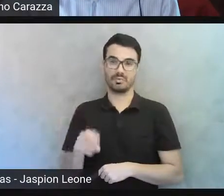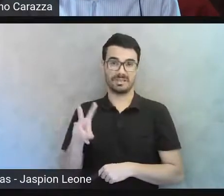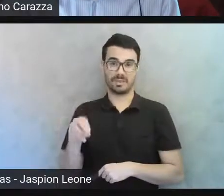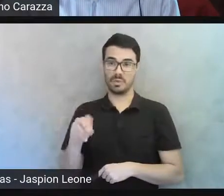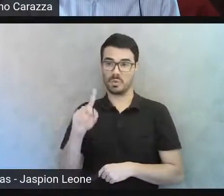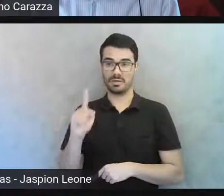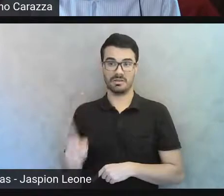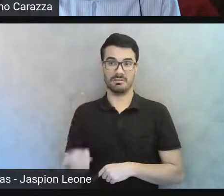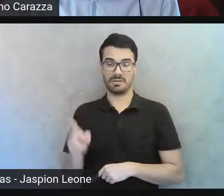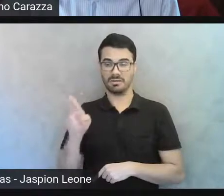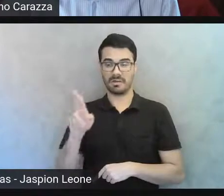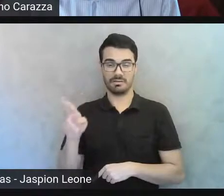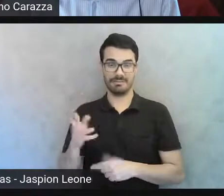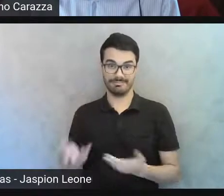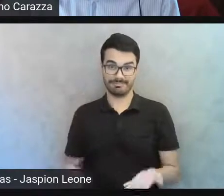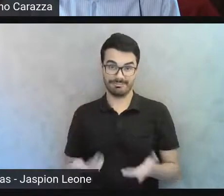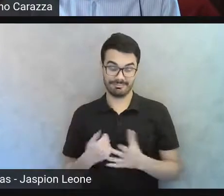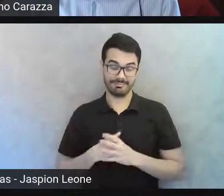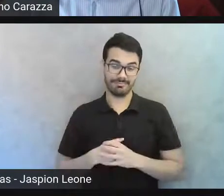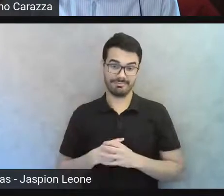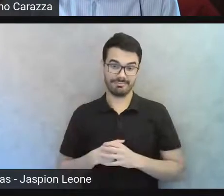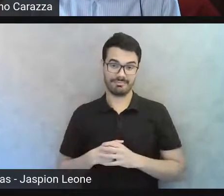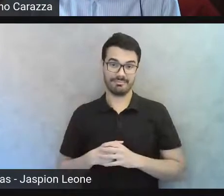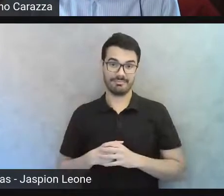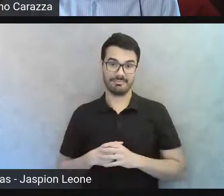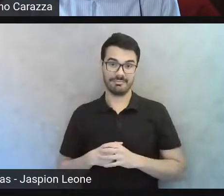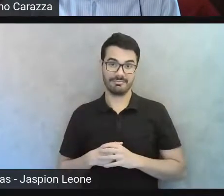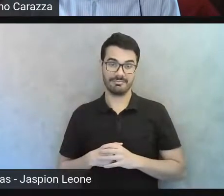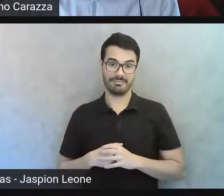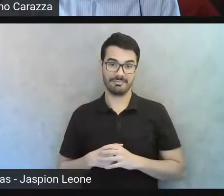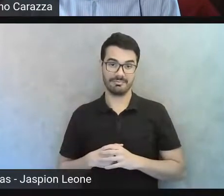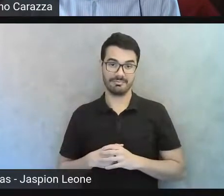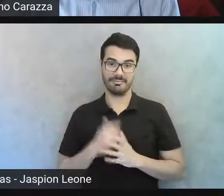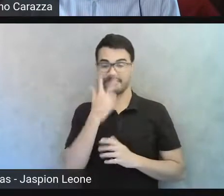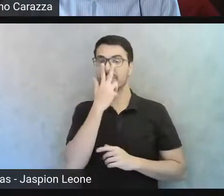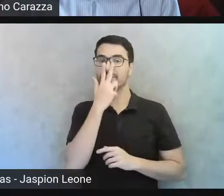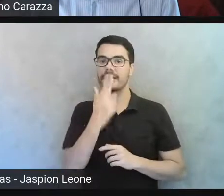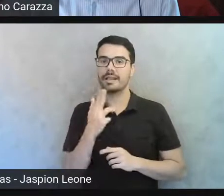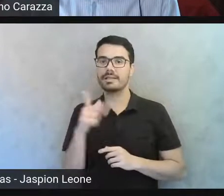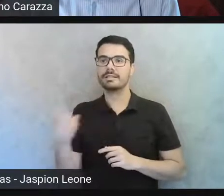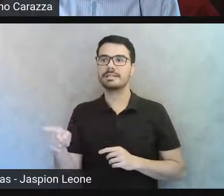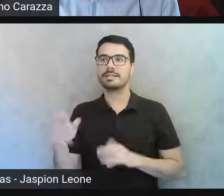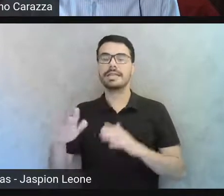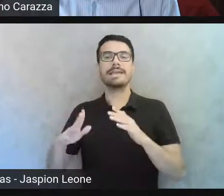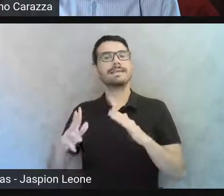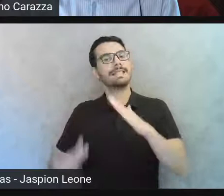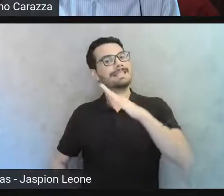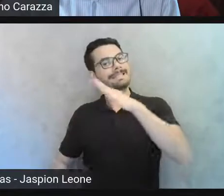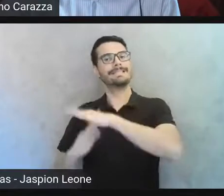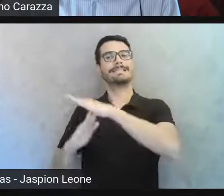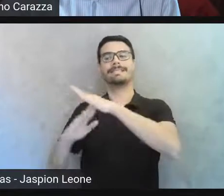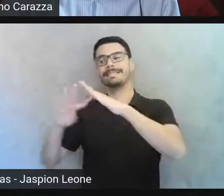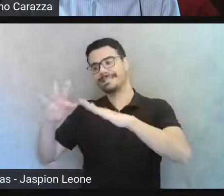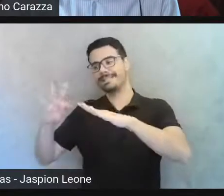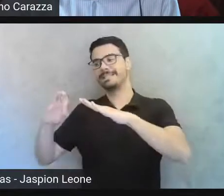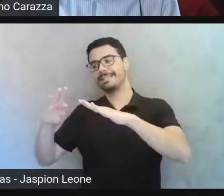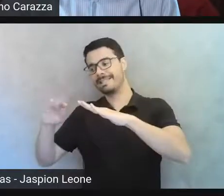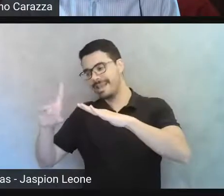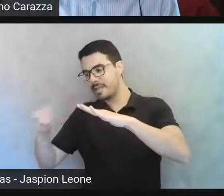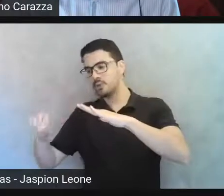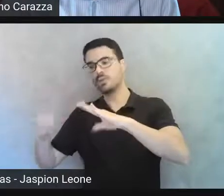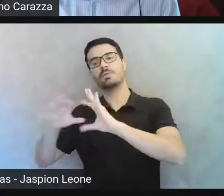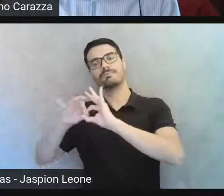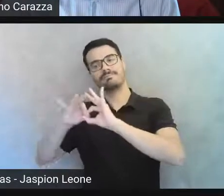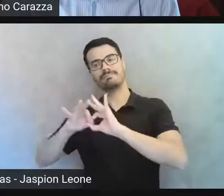Né? Então, e viabiliza certa liquidez que liberta um pouco também